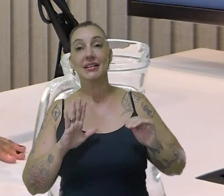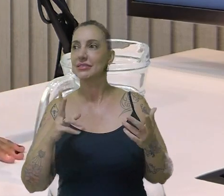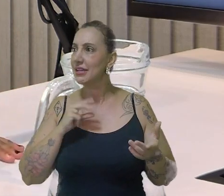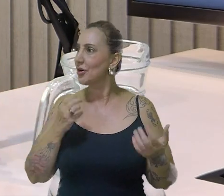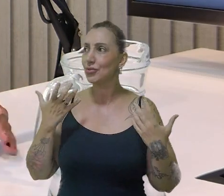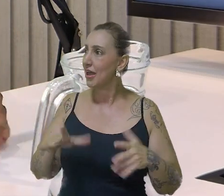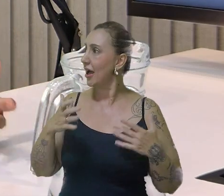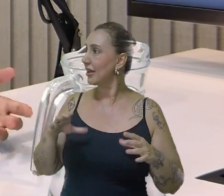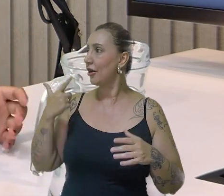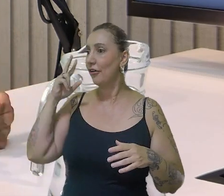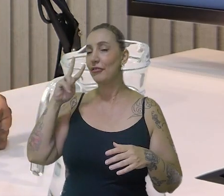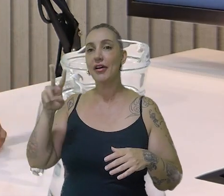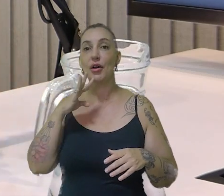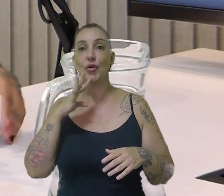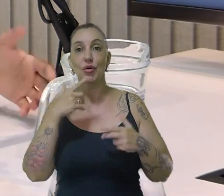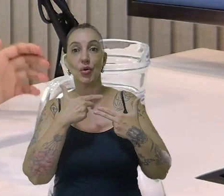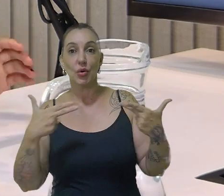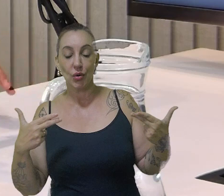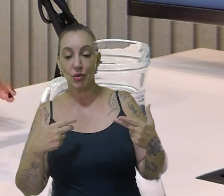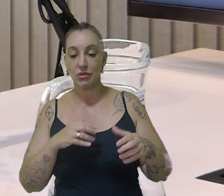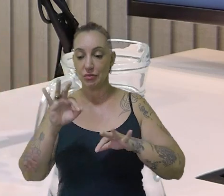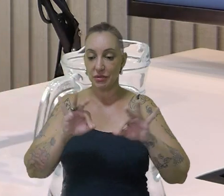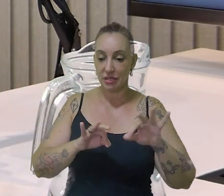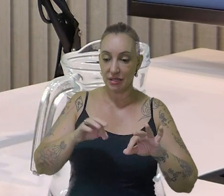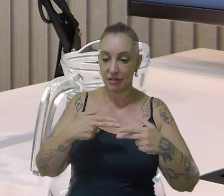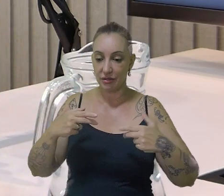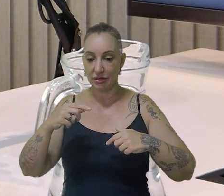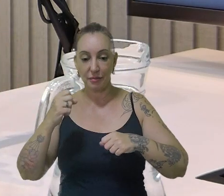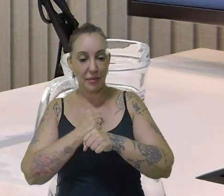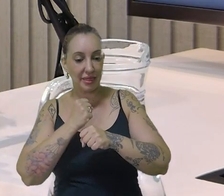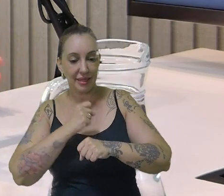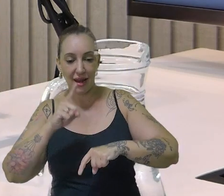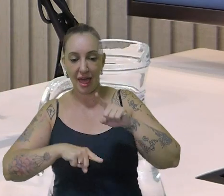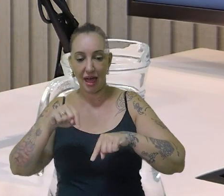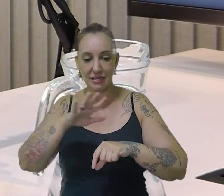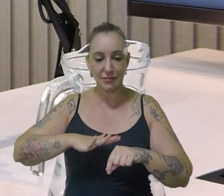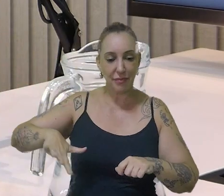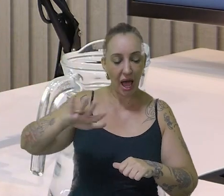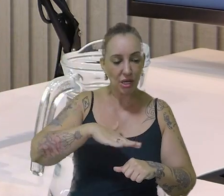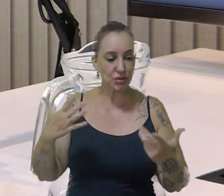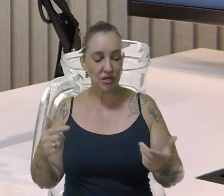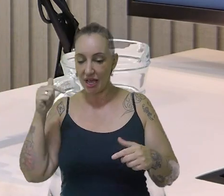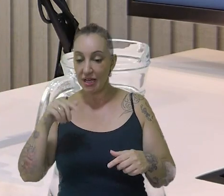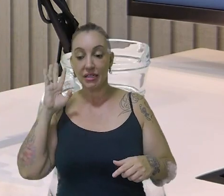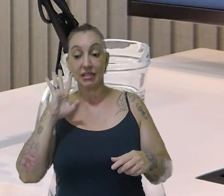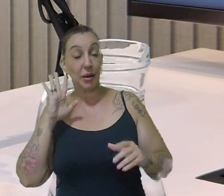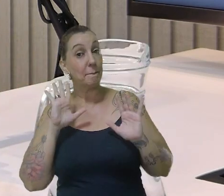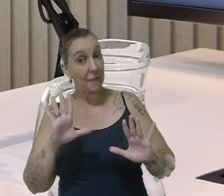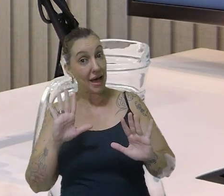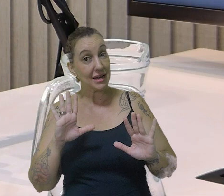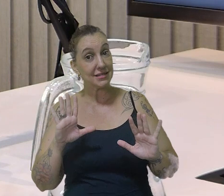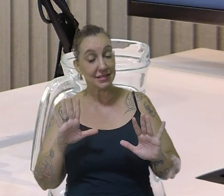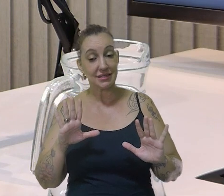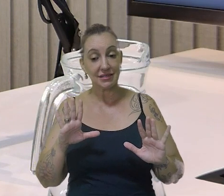falava cara não eu queria ver outras coisas conhecer outras mesas de luz outros equipamentos clar uhum aqui é muito legal mas